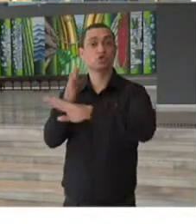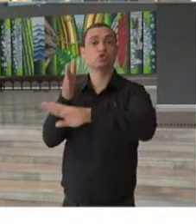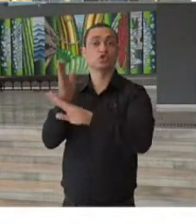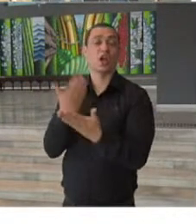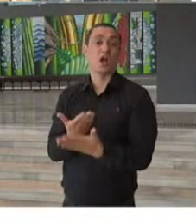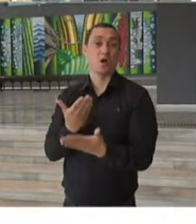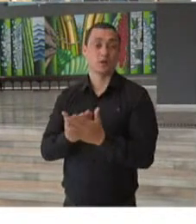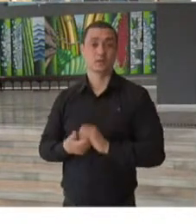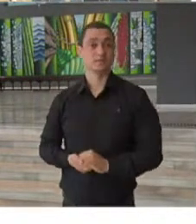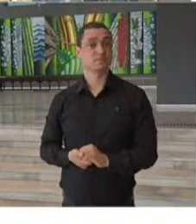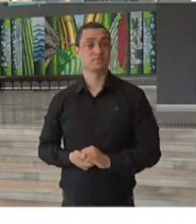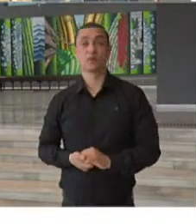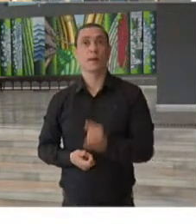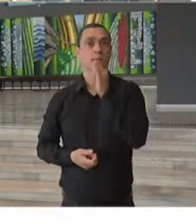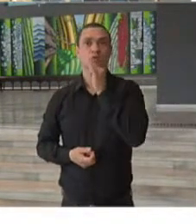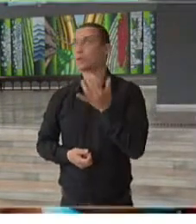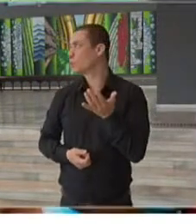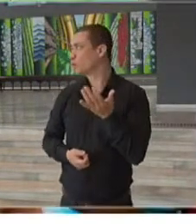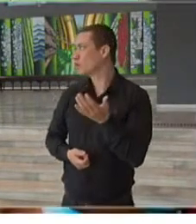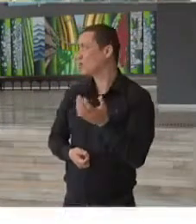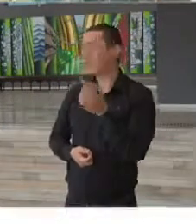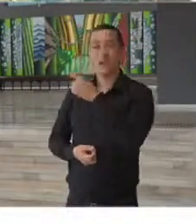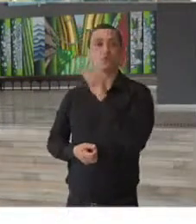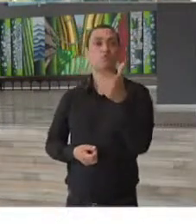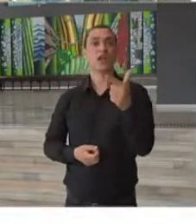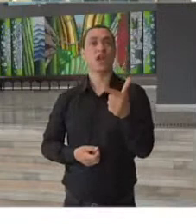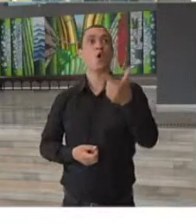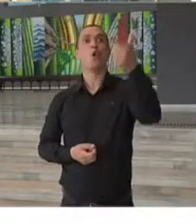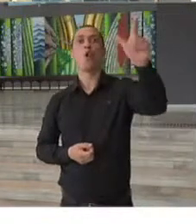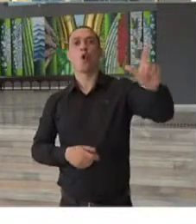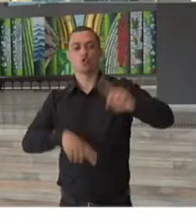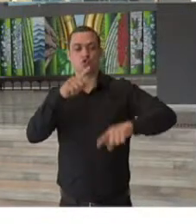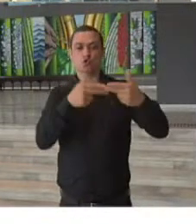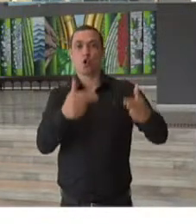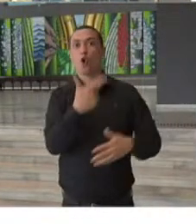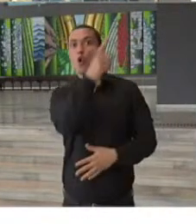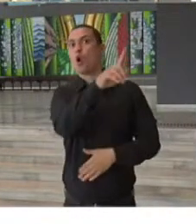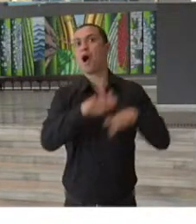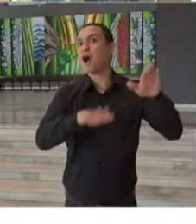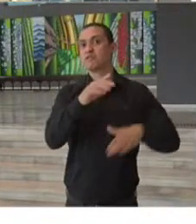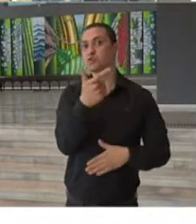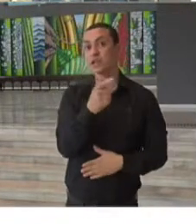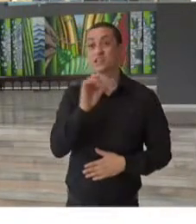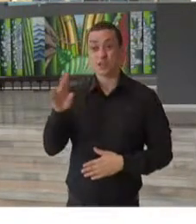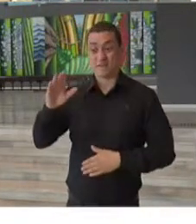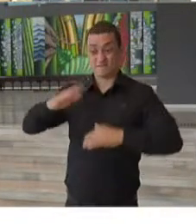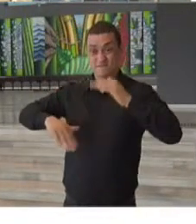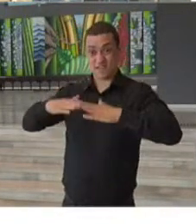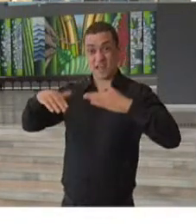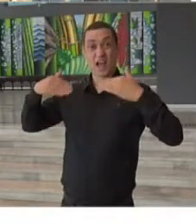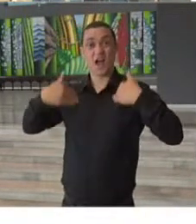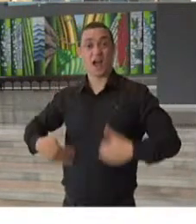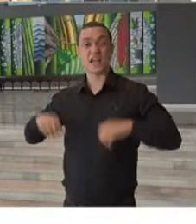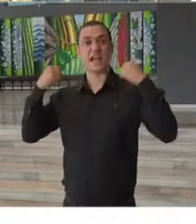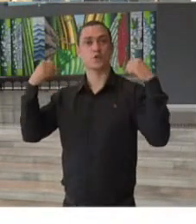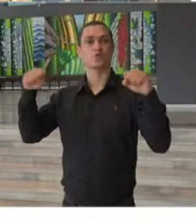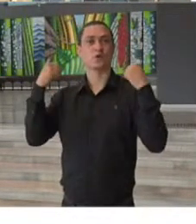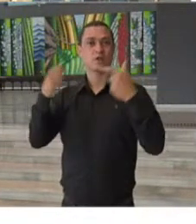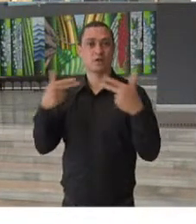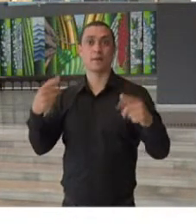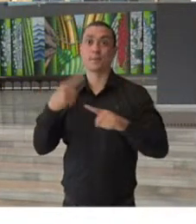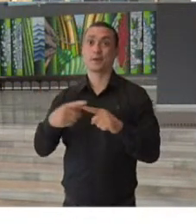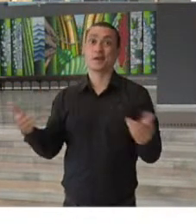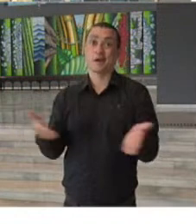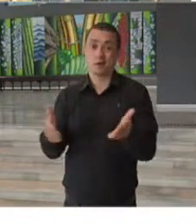às aulas. Não tem, por exemplo, necessariamente nenhuma outra atividade, ou até atividades físicas, lembrando que a gente está passando por